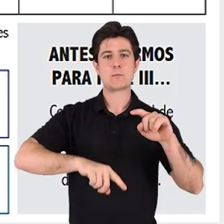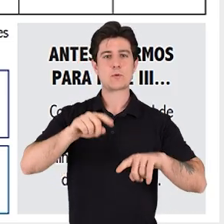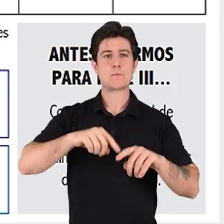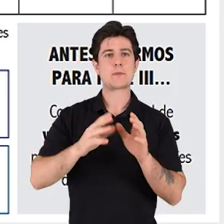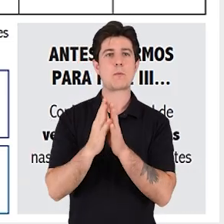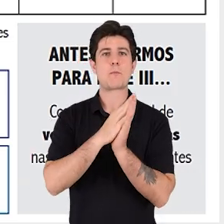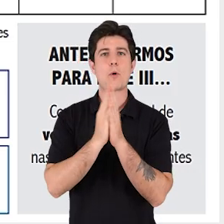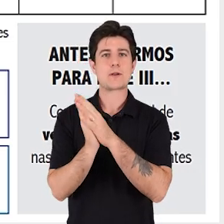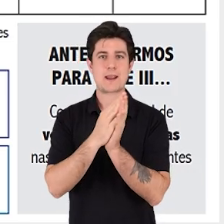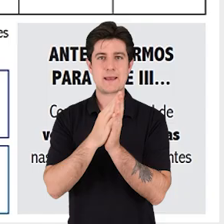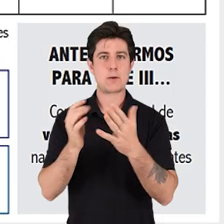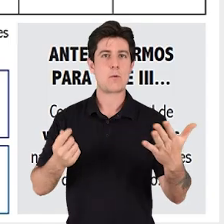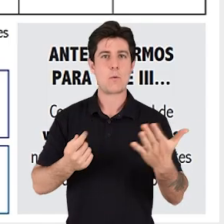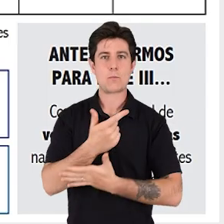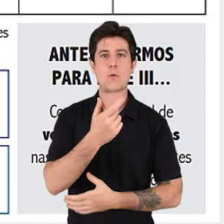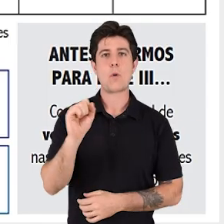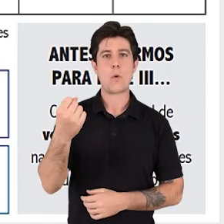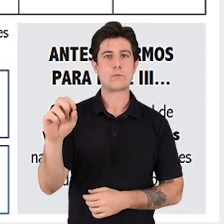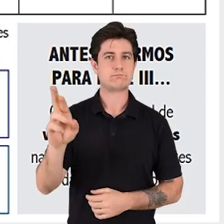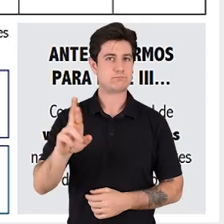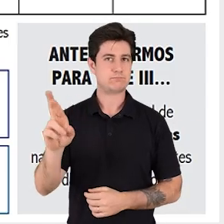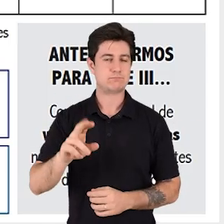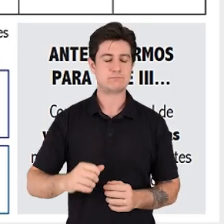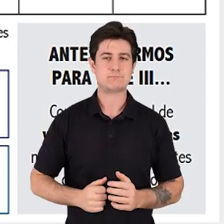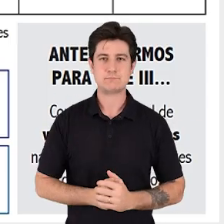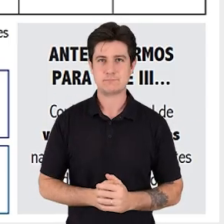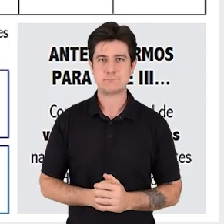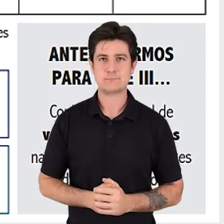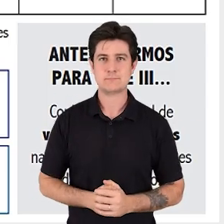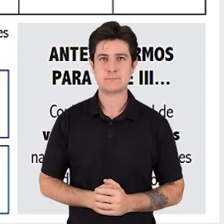Compra 5, produto boneca, por 8 Américas.